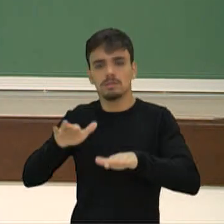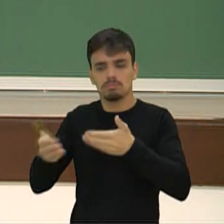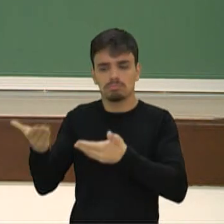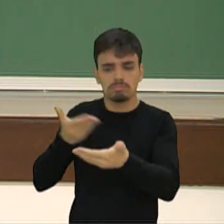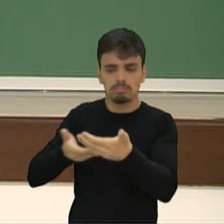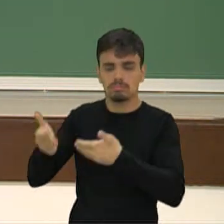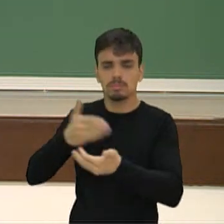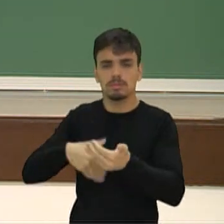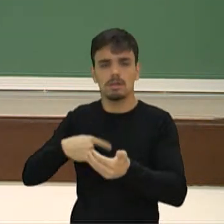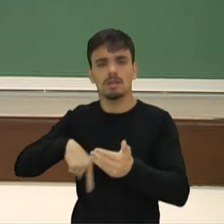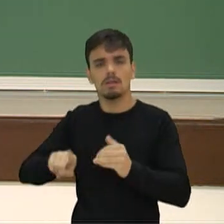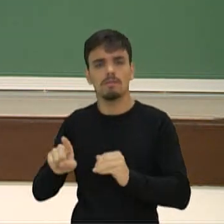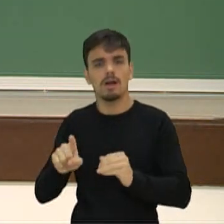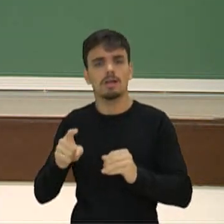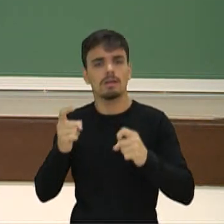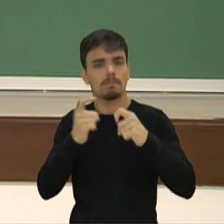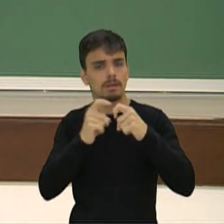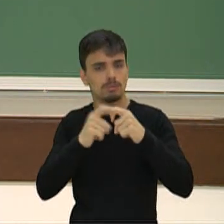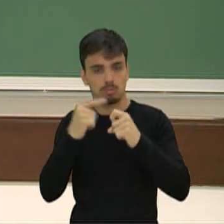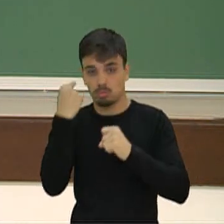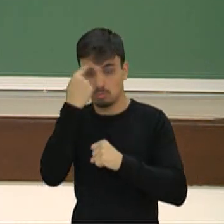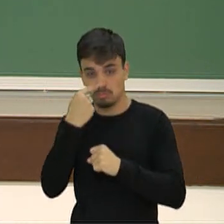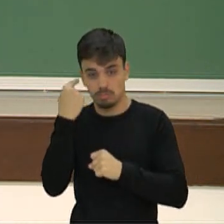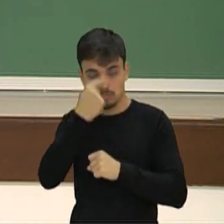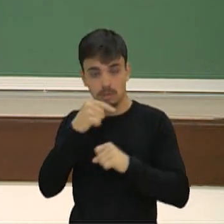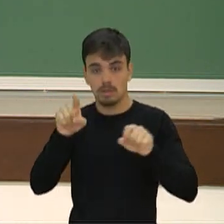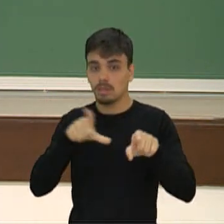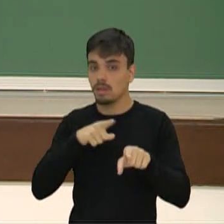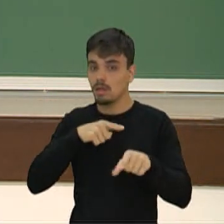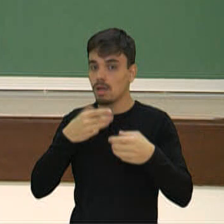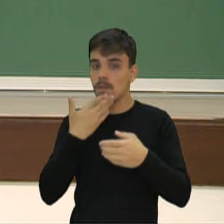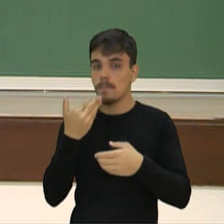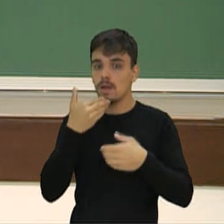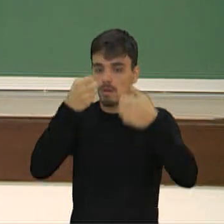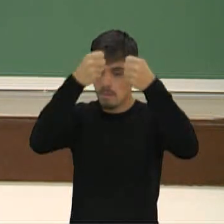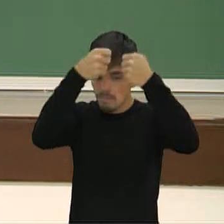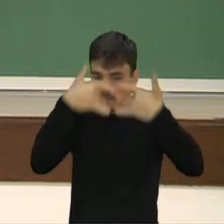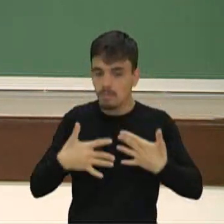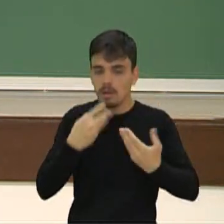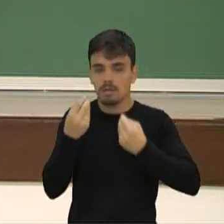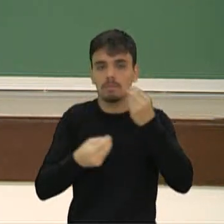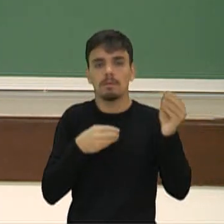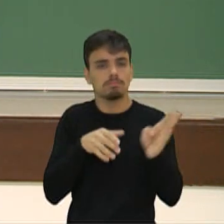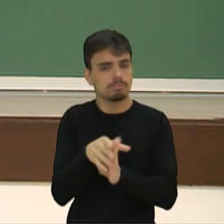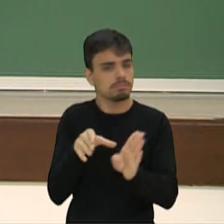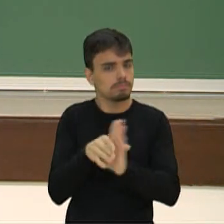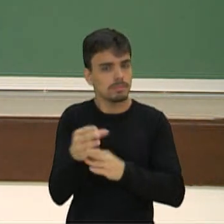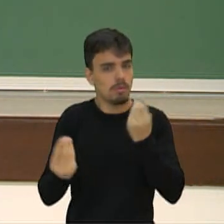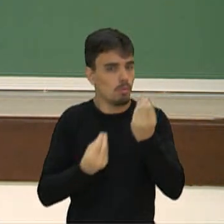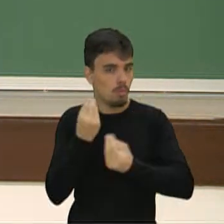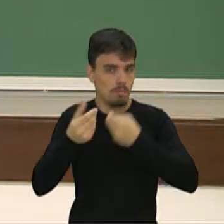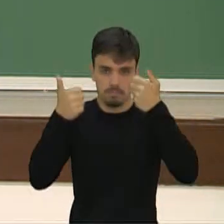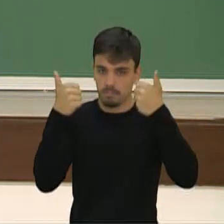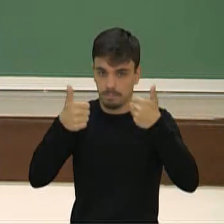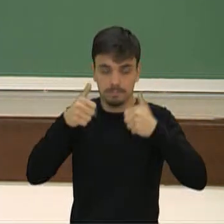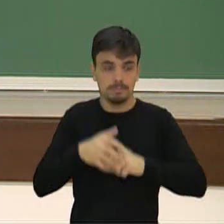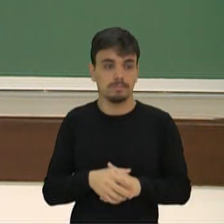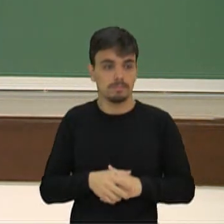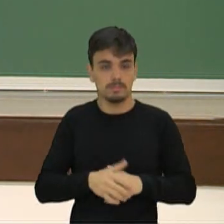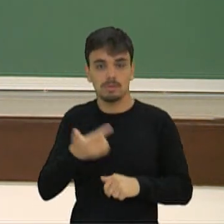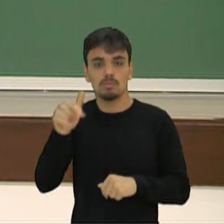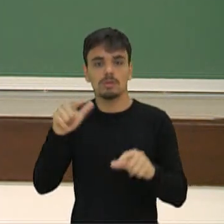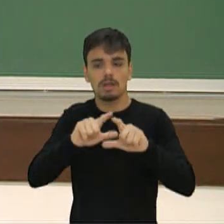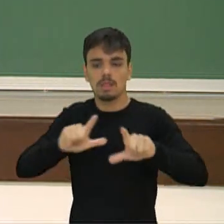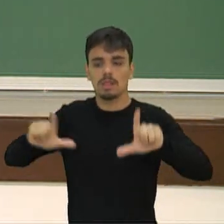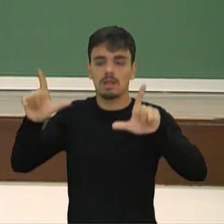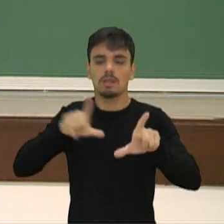até com um oftalmologista, porque aí você consegue ter algumas descrições e algumas orientações também, ok? Vamos ver então a nossa próxima tela? O